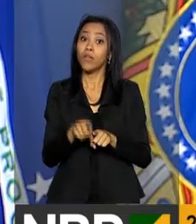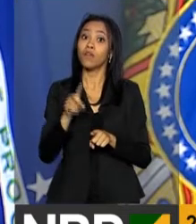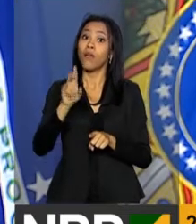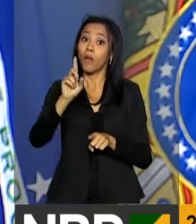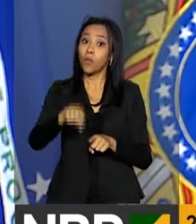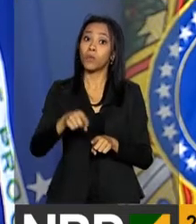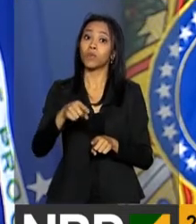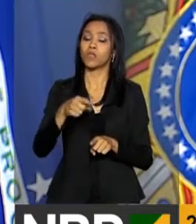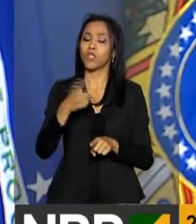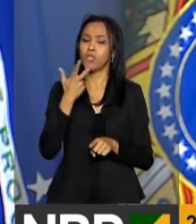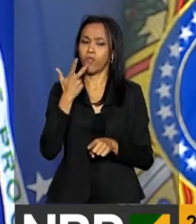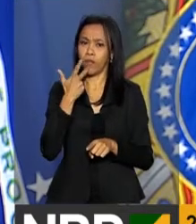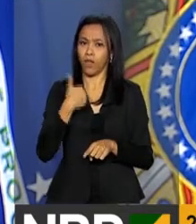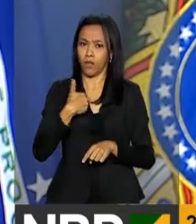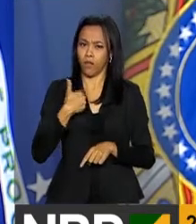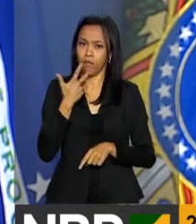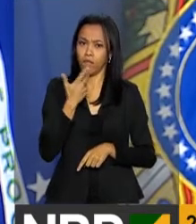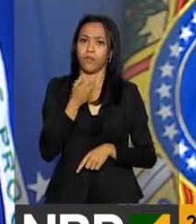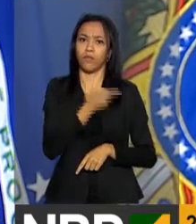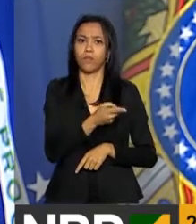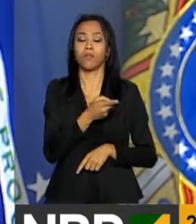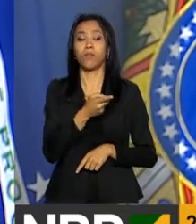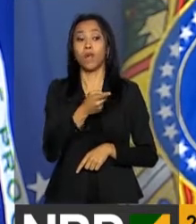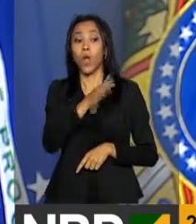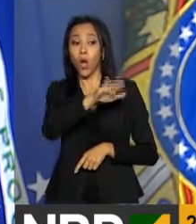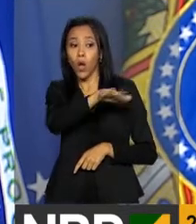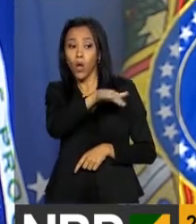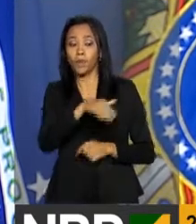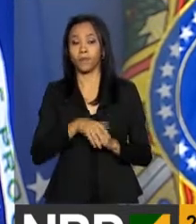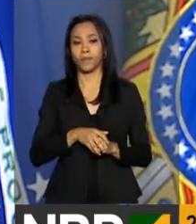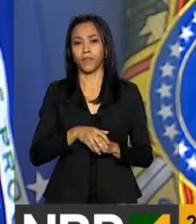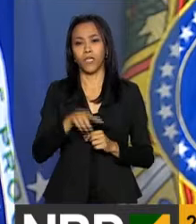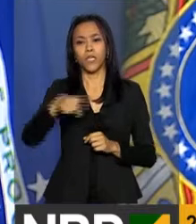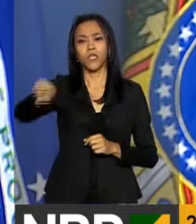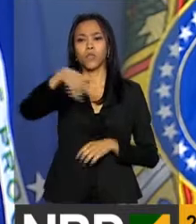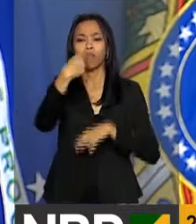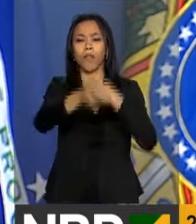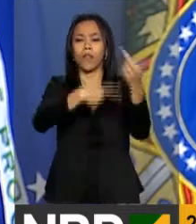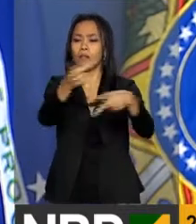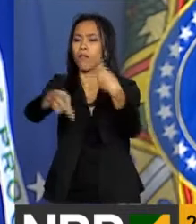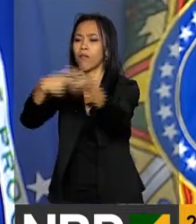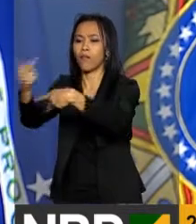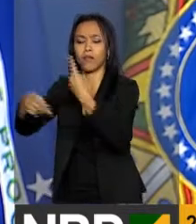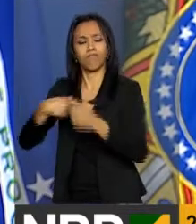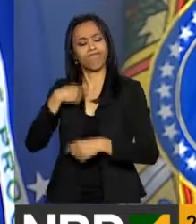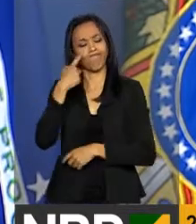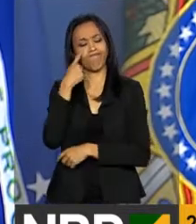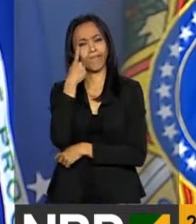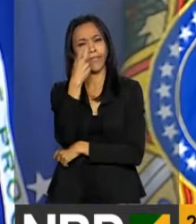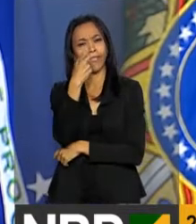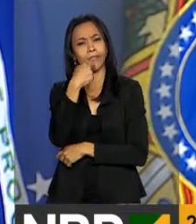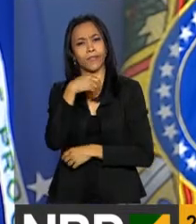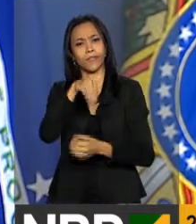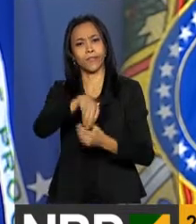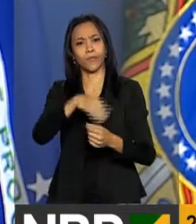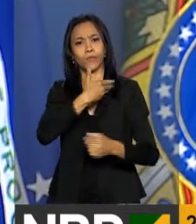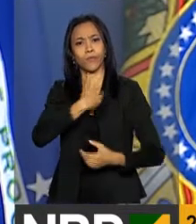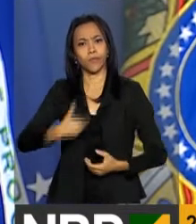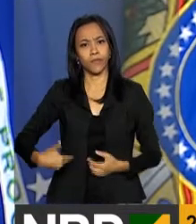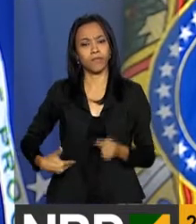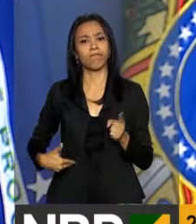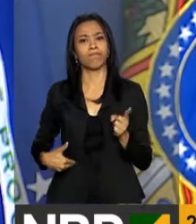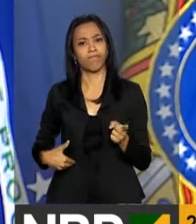pelos médicos e disse olhe a ricardo enquanto todos falavam disso é interessante no governo é